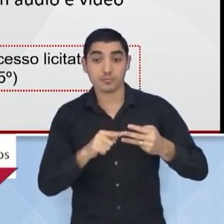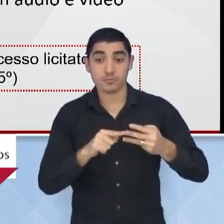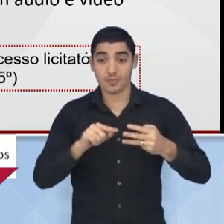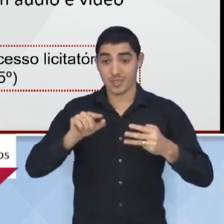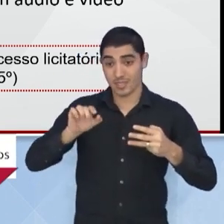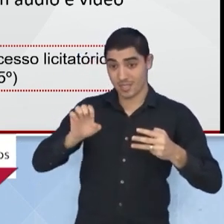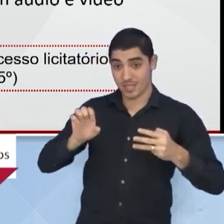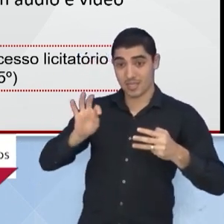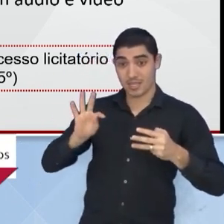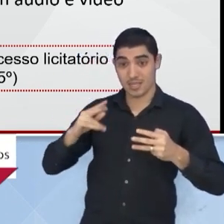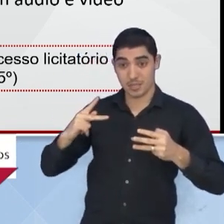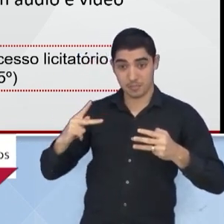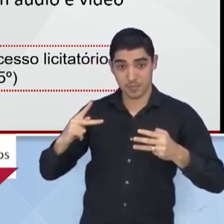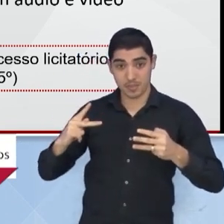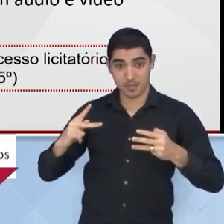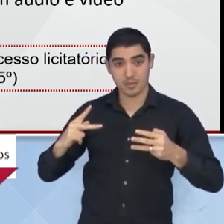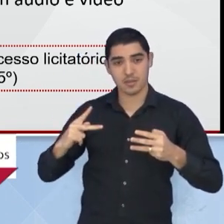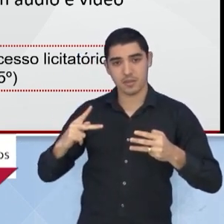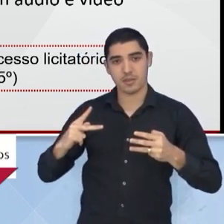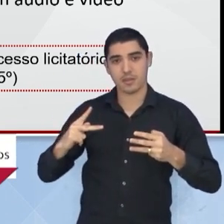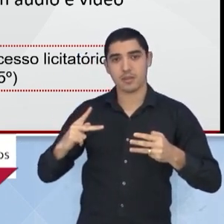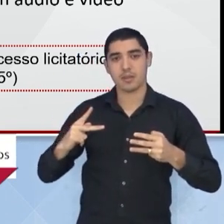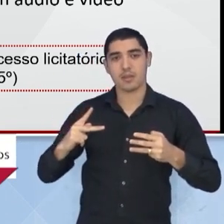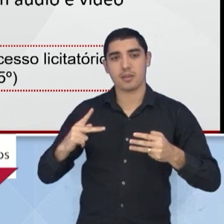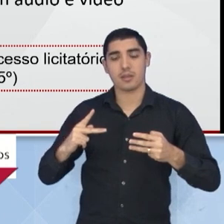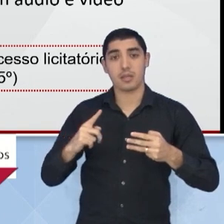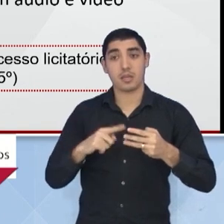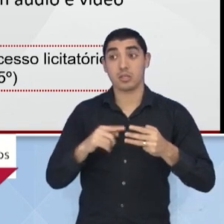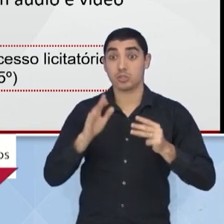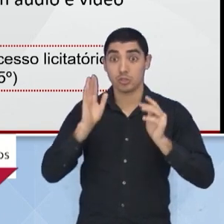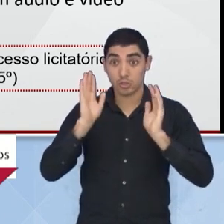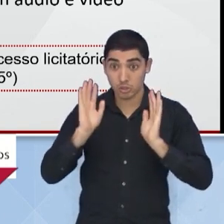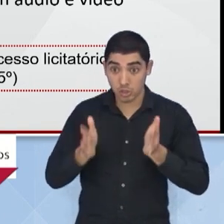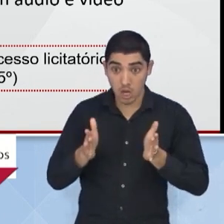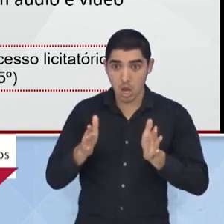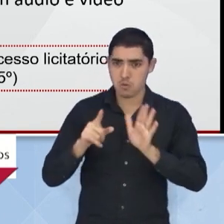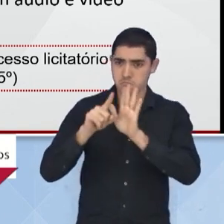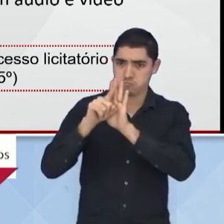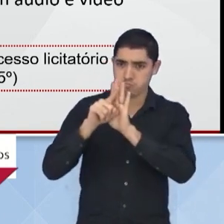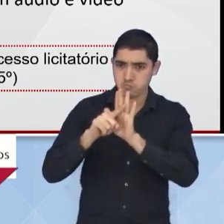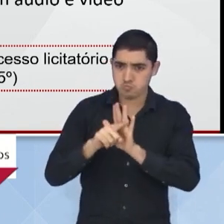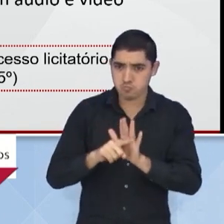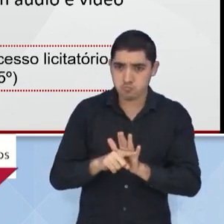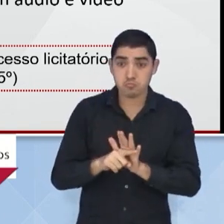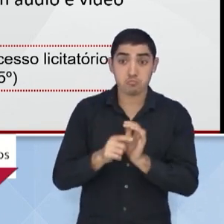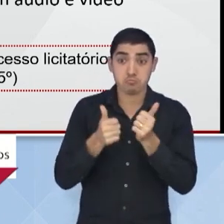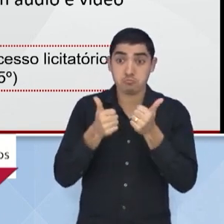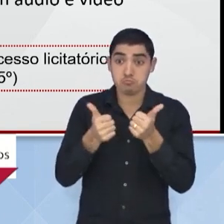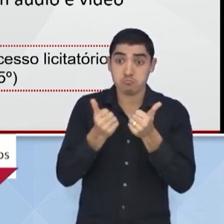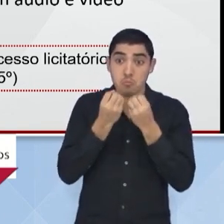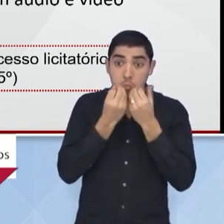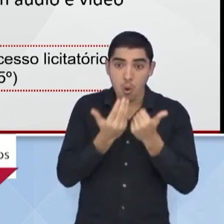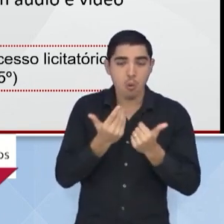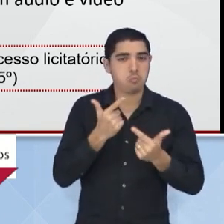elaborado Né estudo o etp vou chamar de etp bem elaborado eh não teve nenhum problema aqui com tribunal veio aqui